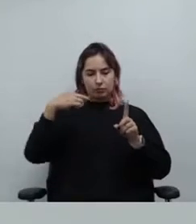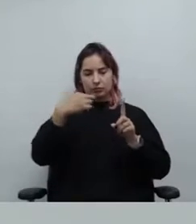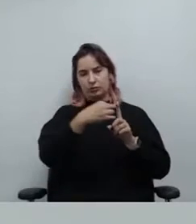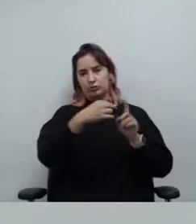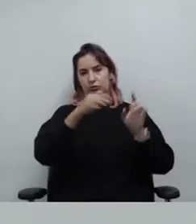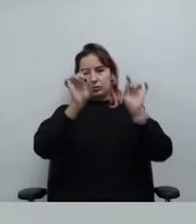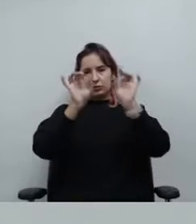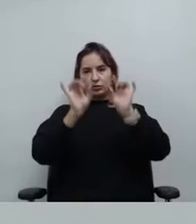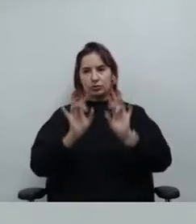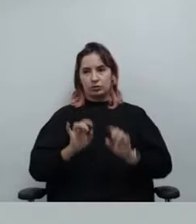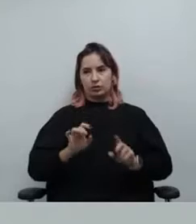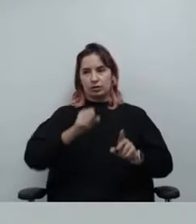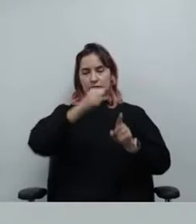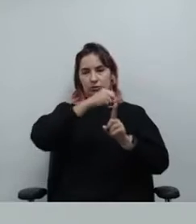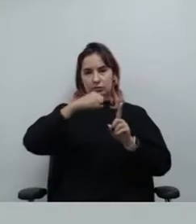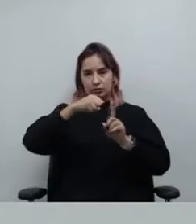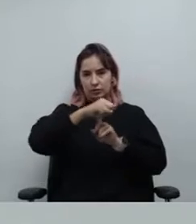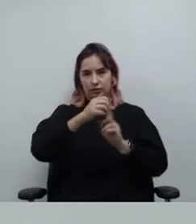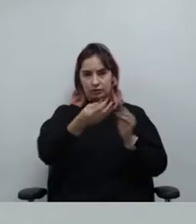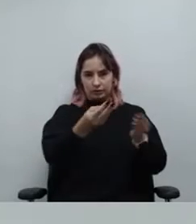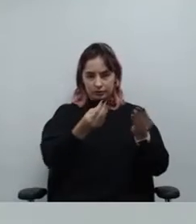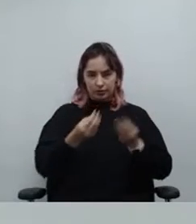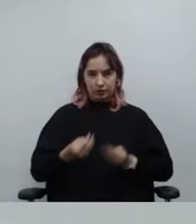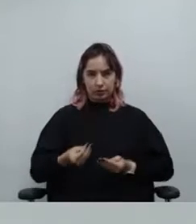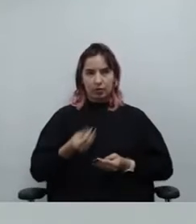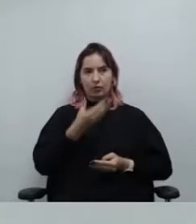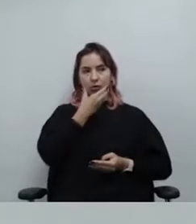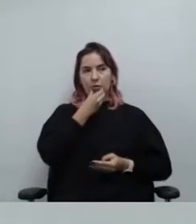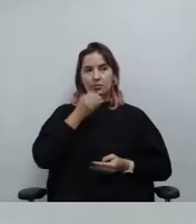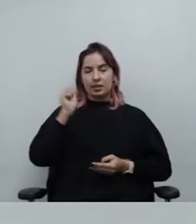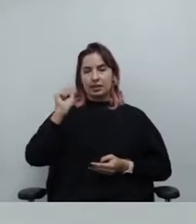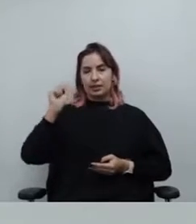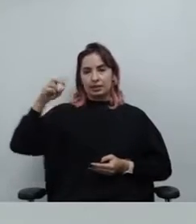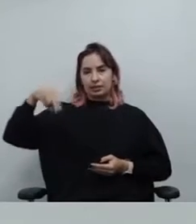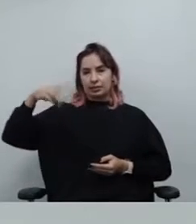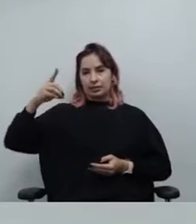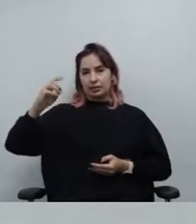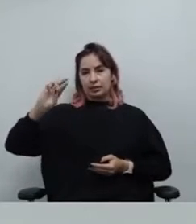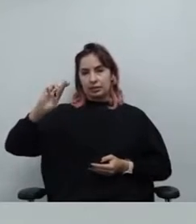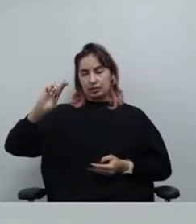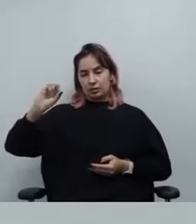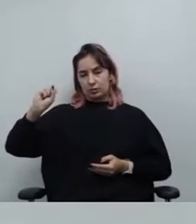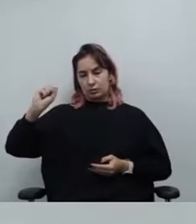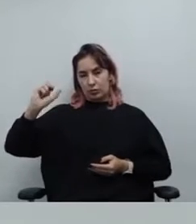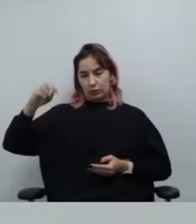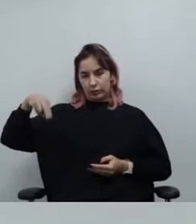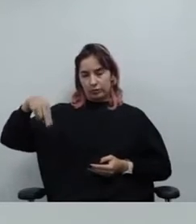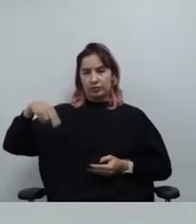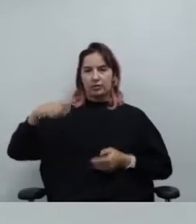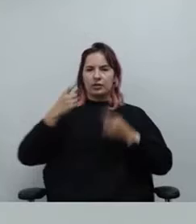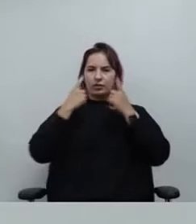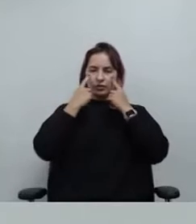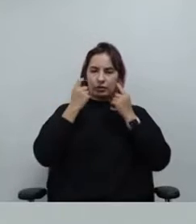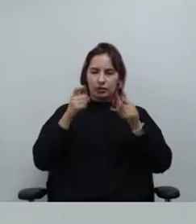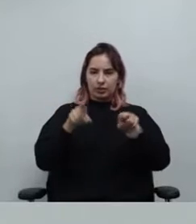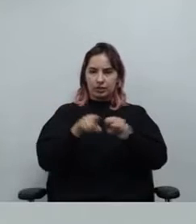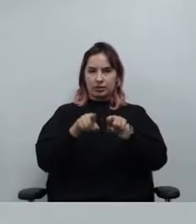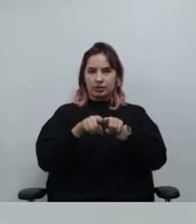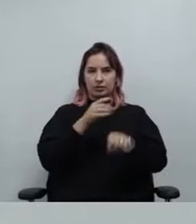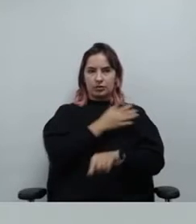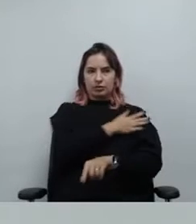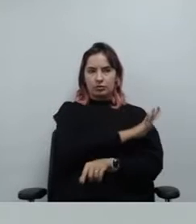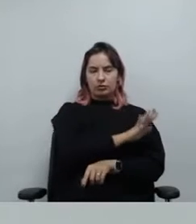contexto social trazido aqui pelo Anderson, de violência, de discriminação, enfim, que já é